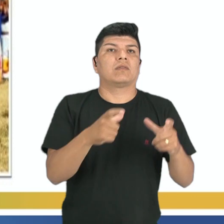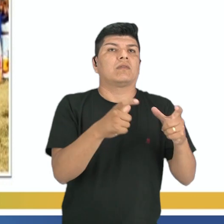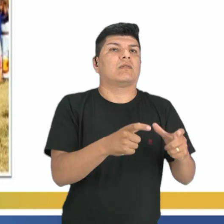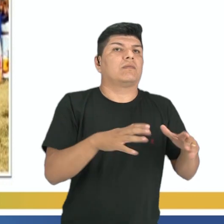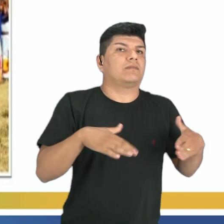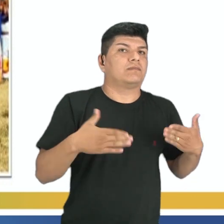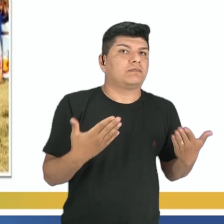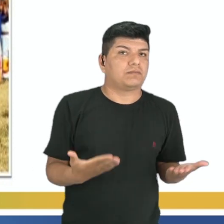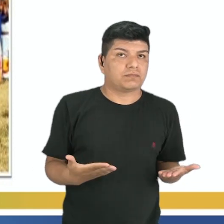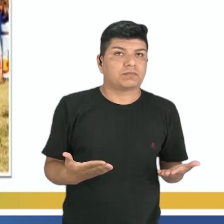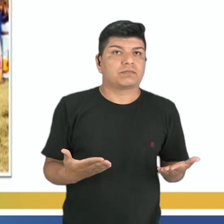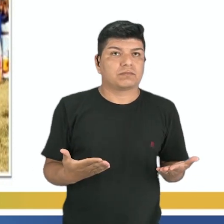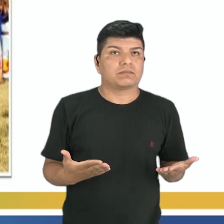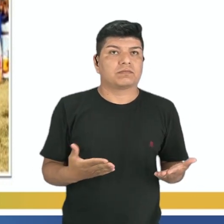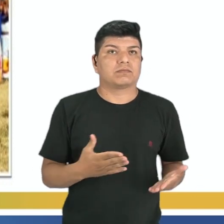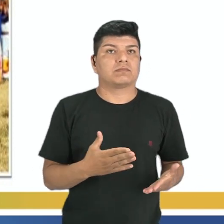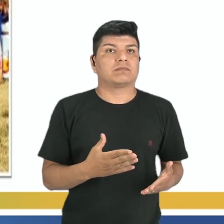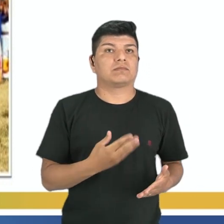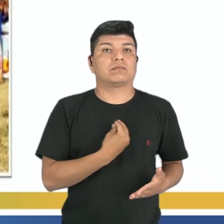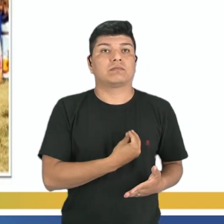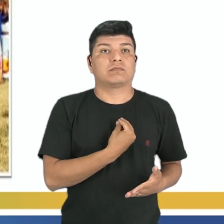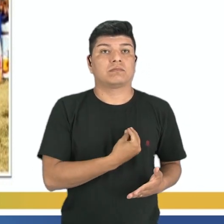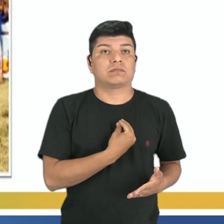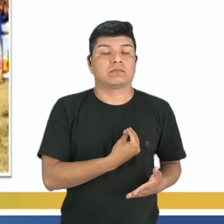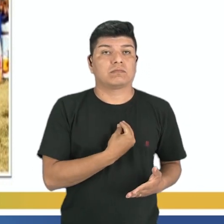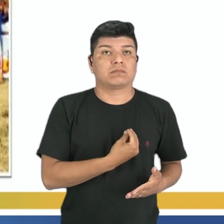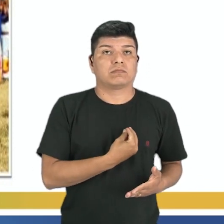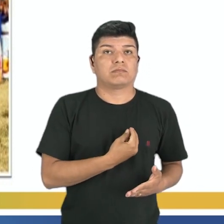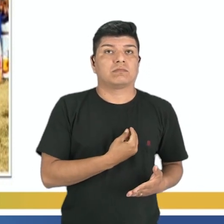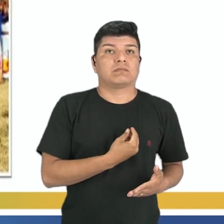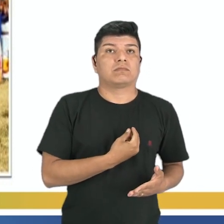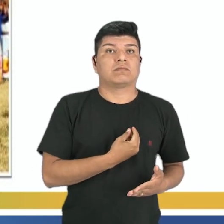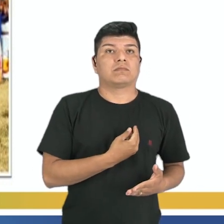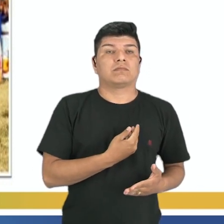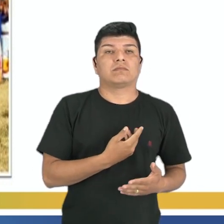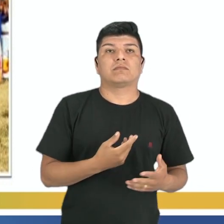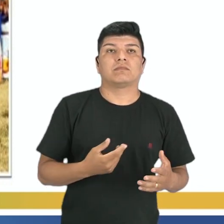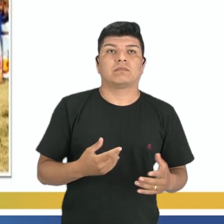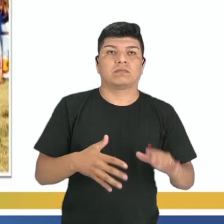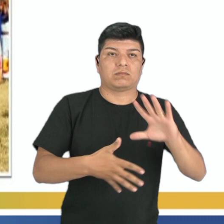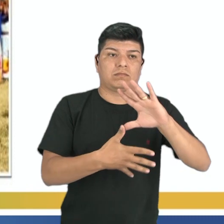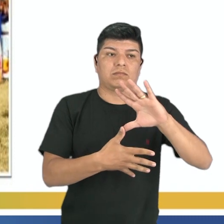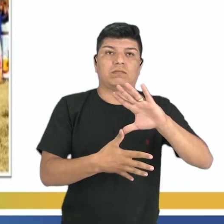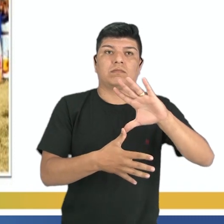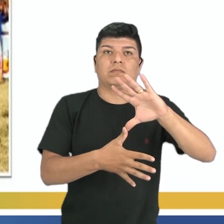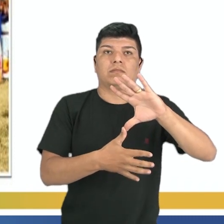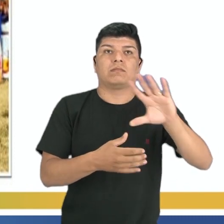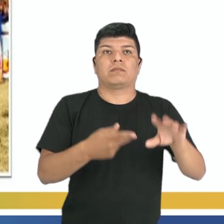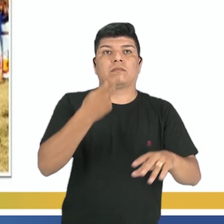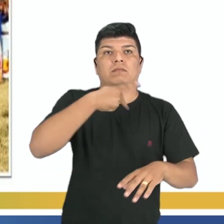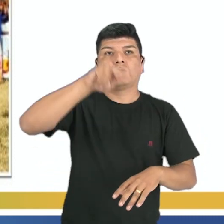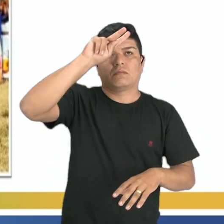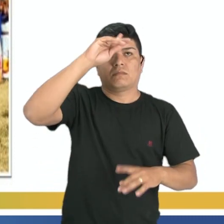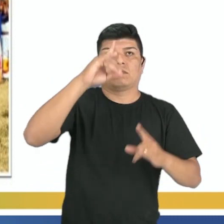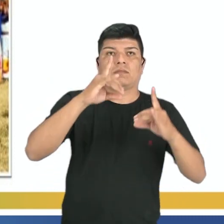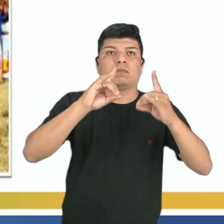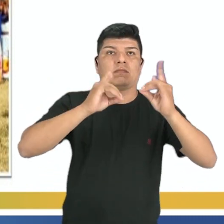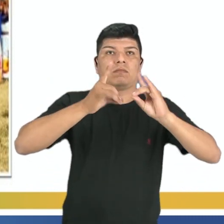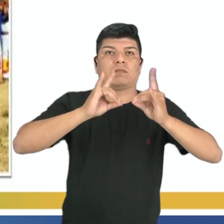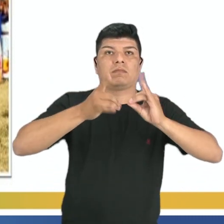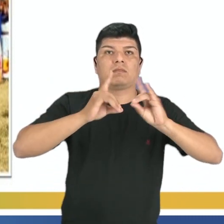eles, né, se encontravam, né, ou habitavam? Então, a região aqui da América do Sul, né, Peru, Bolívia, Chile,